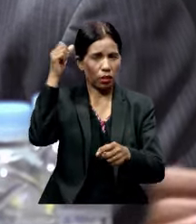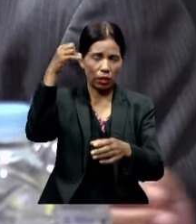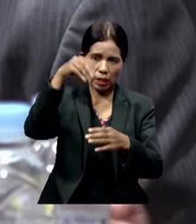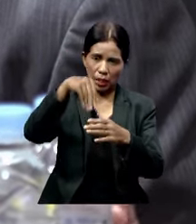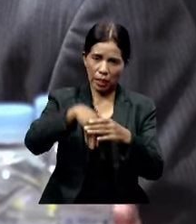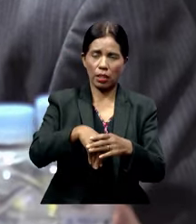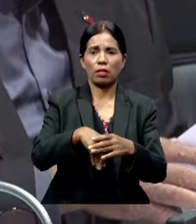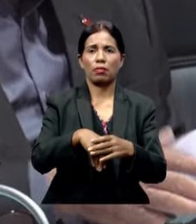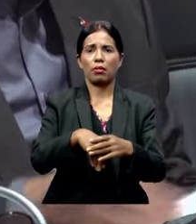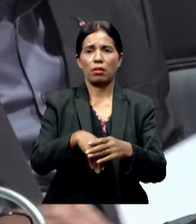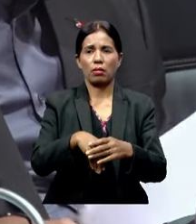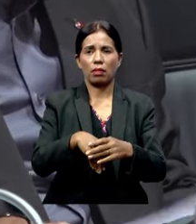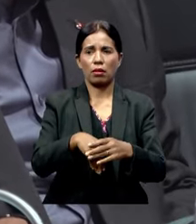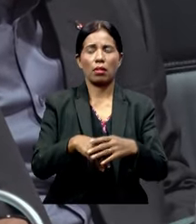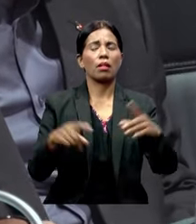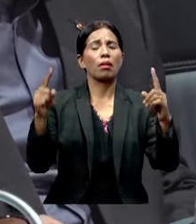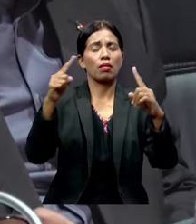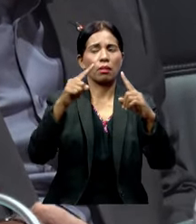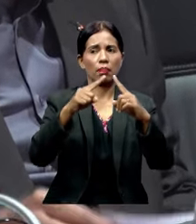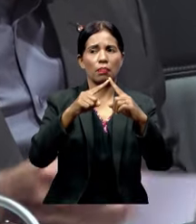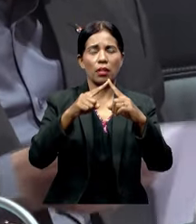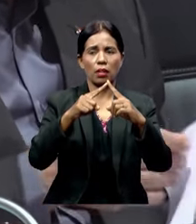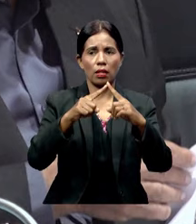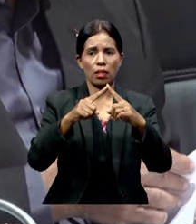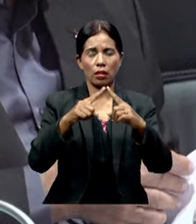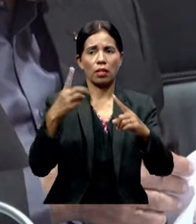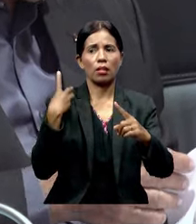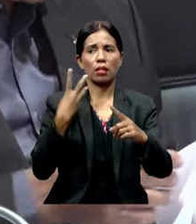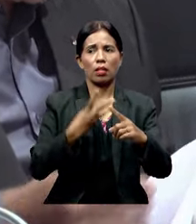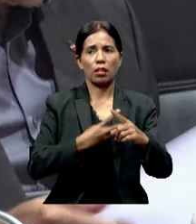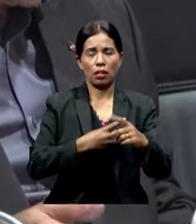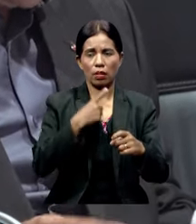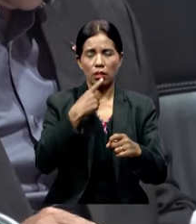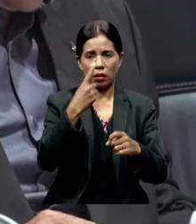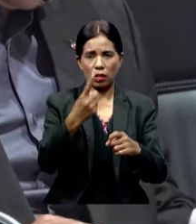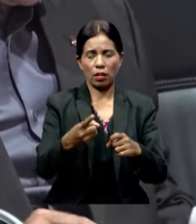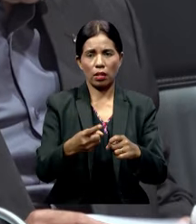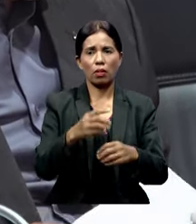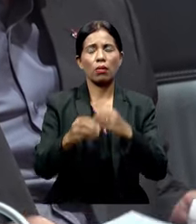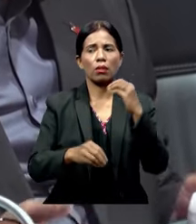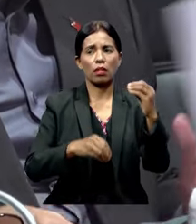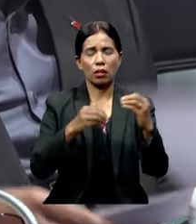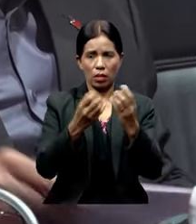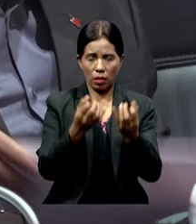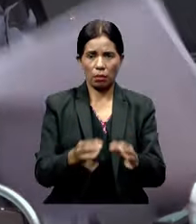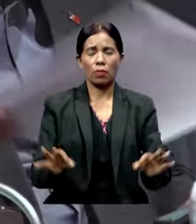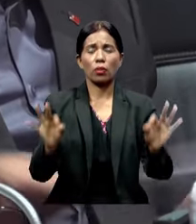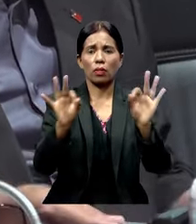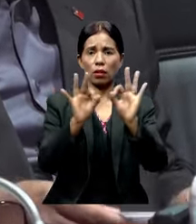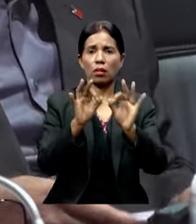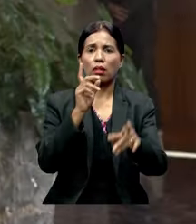cleanliu, ba questão nebe considera kata importante